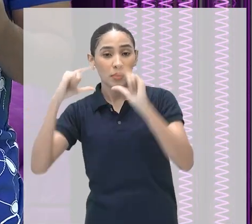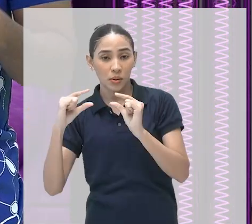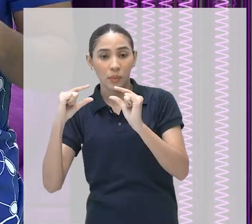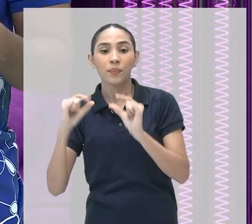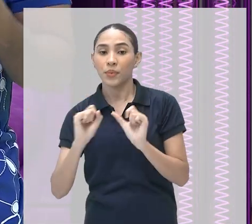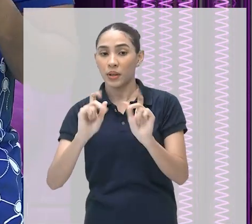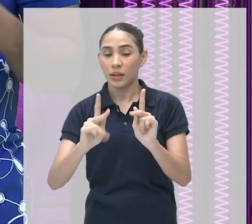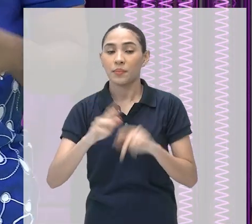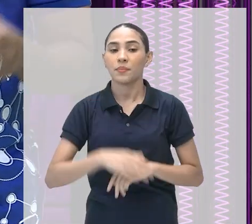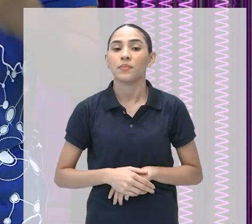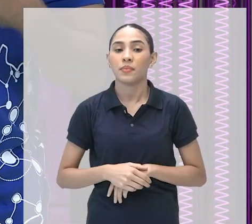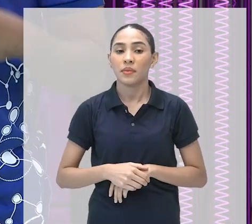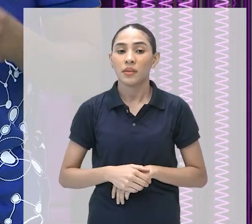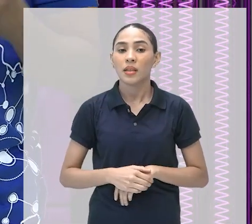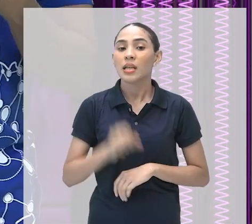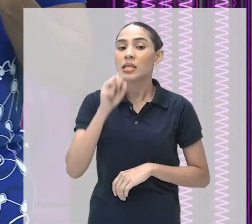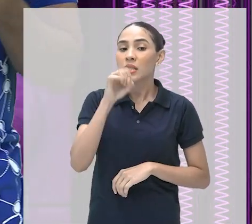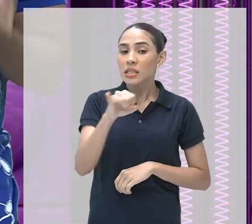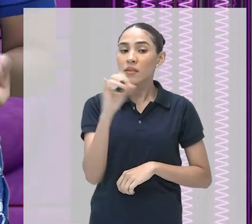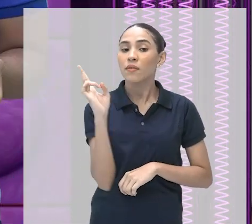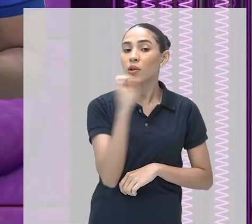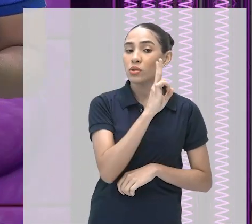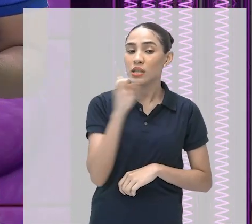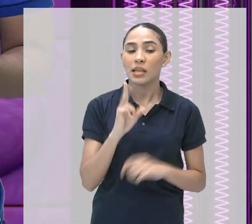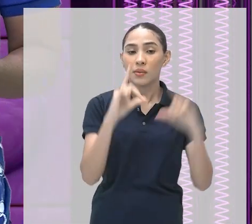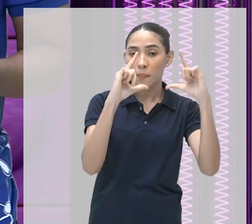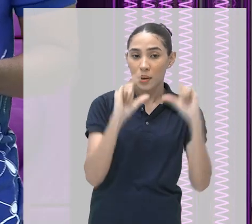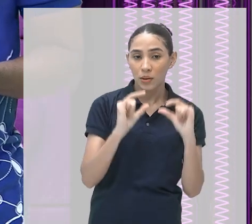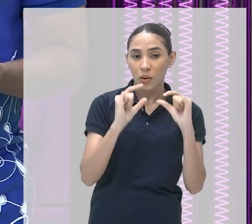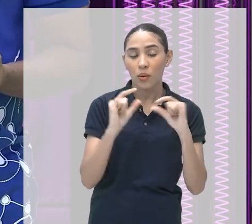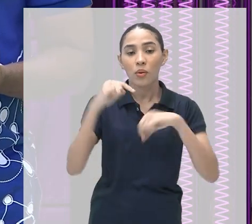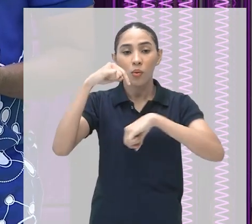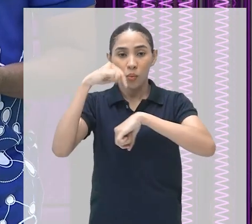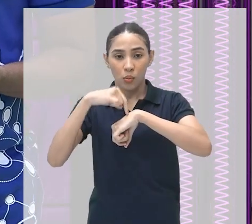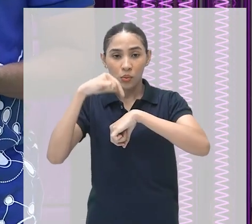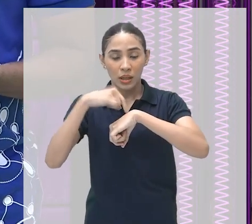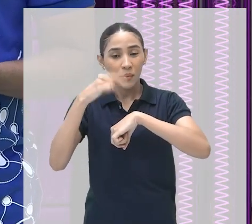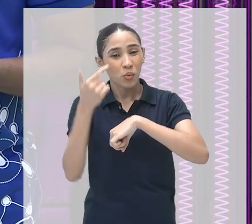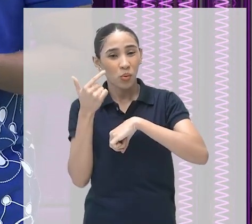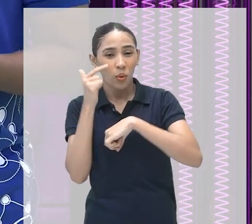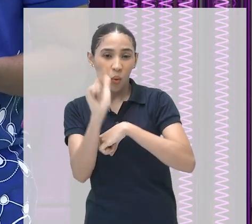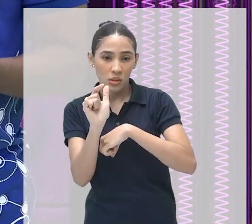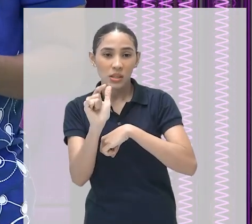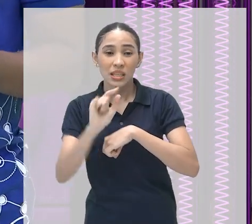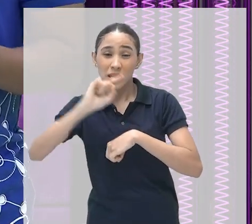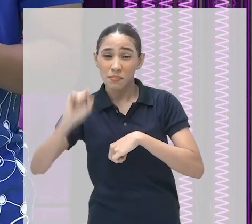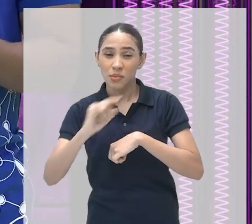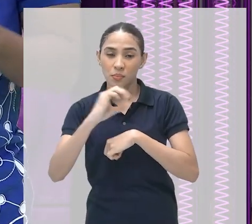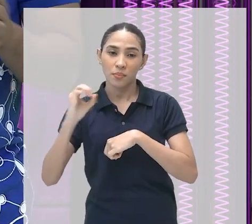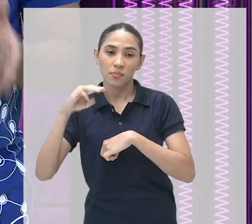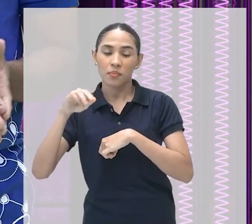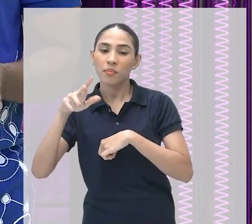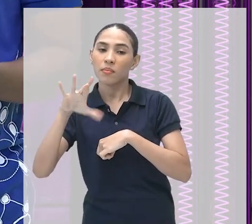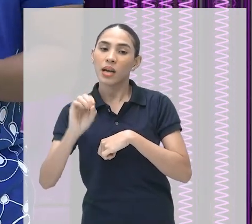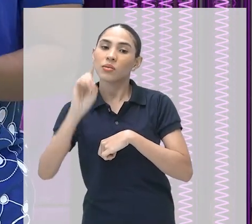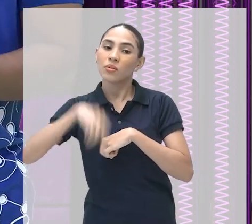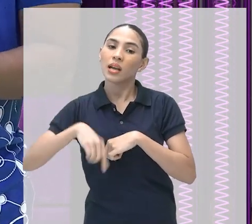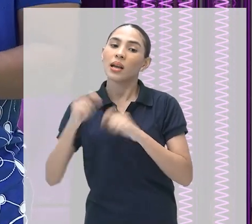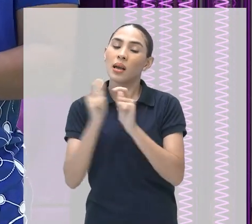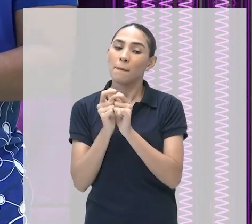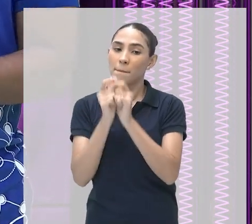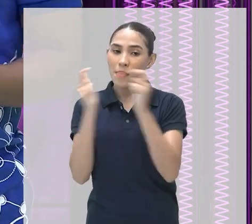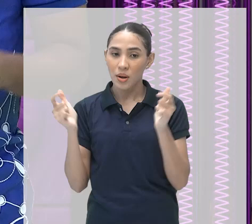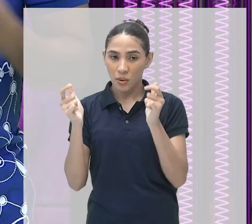correto? E quando a velocidade é menor, o tempo para completar essa volta de 1.000 metros, ela vai ser